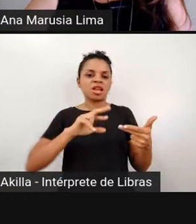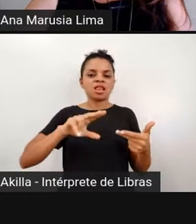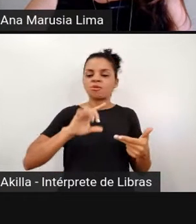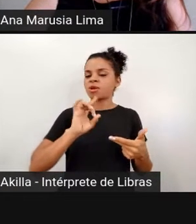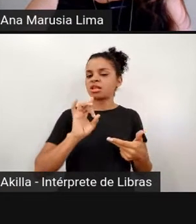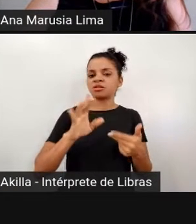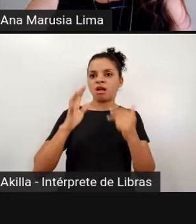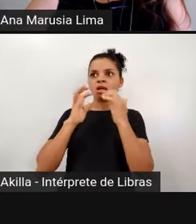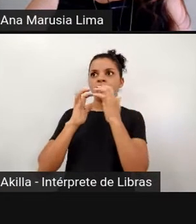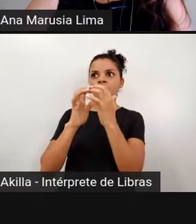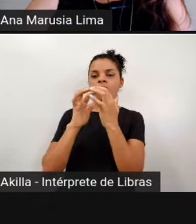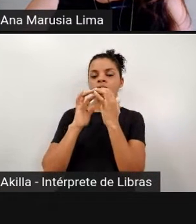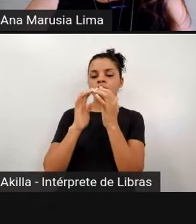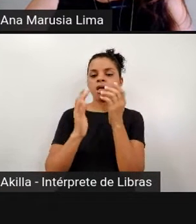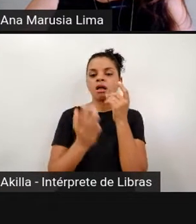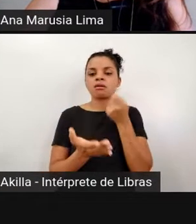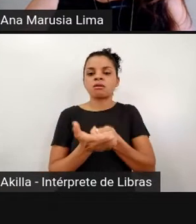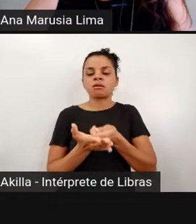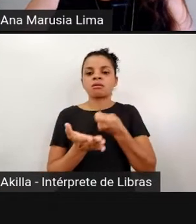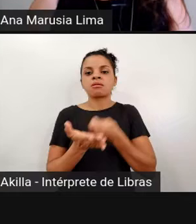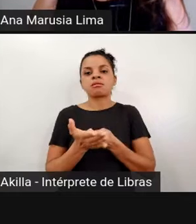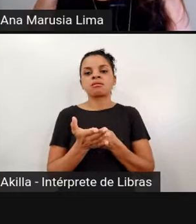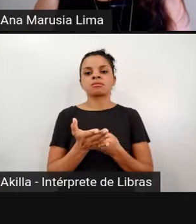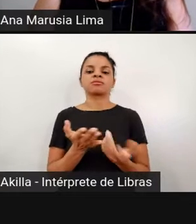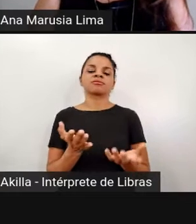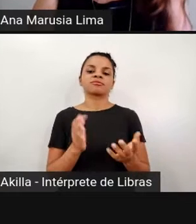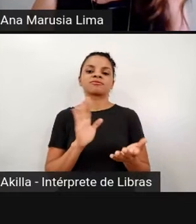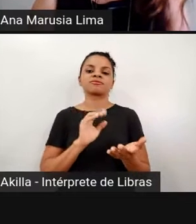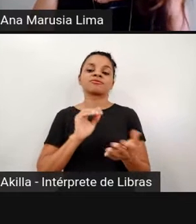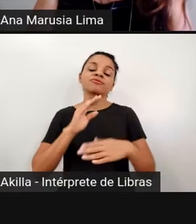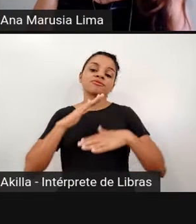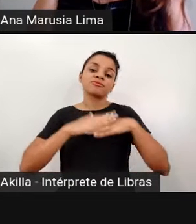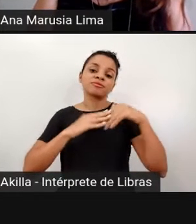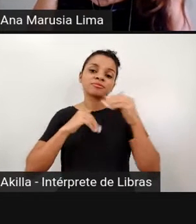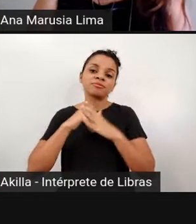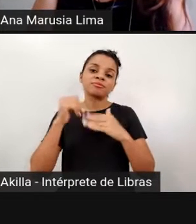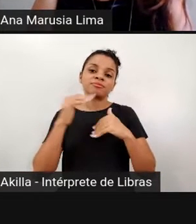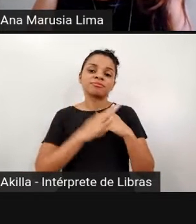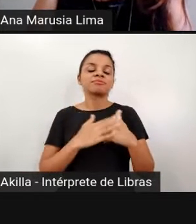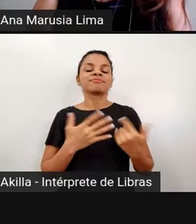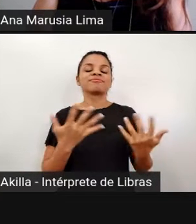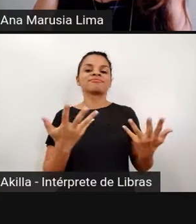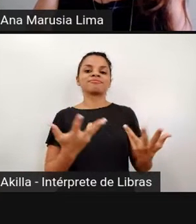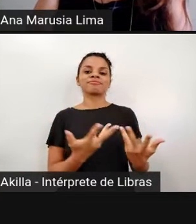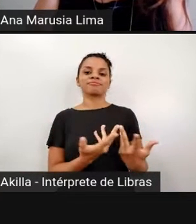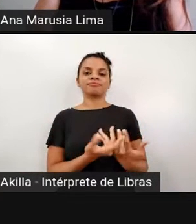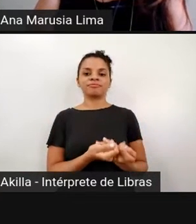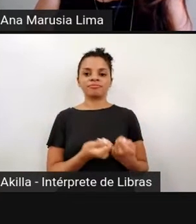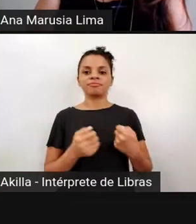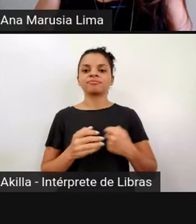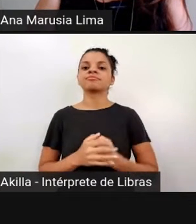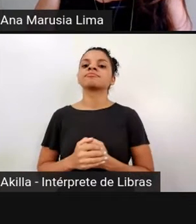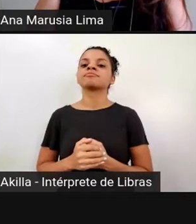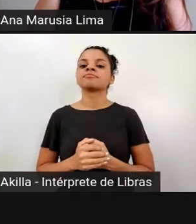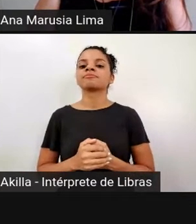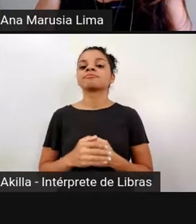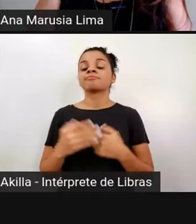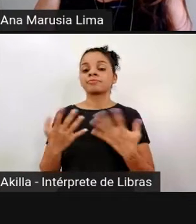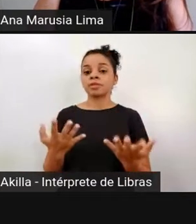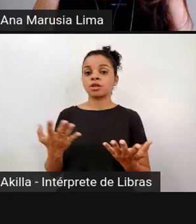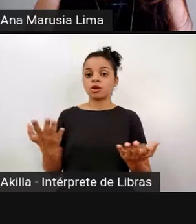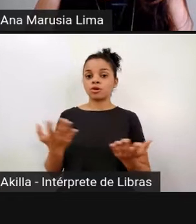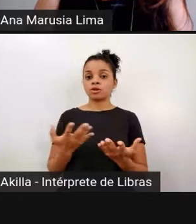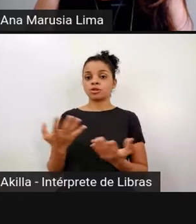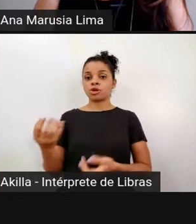a política prazerosa. Então, como preceitos, eles diziam o seguinte, que os novos formatos de mídia e as novas